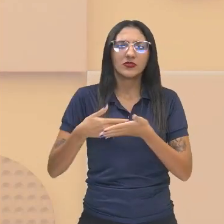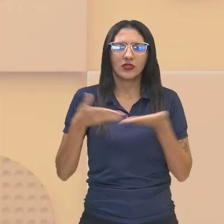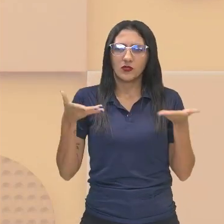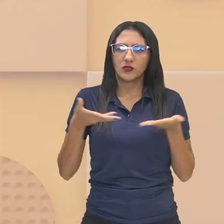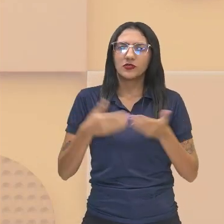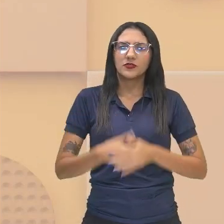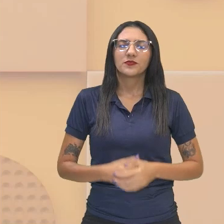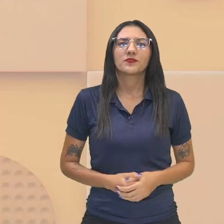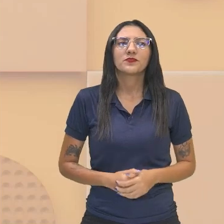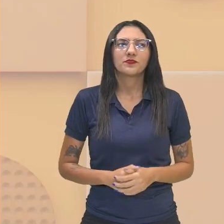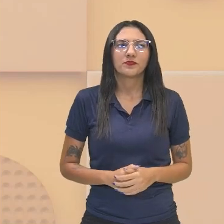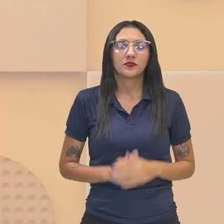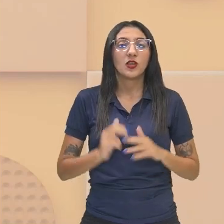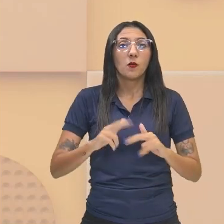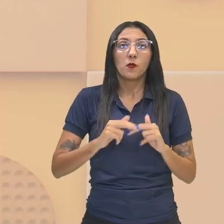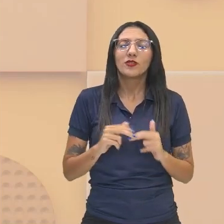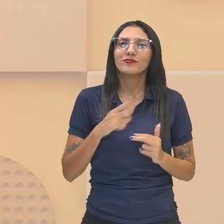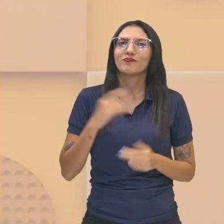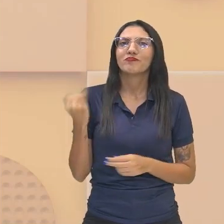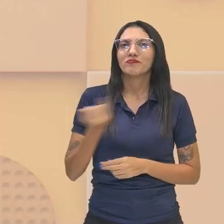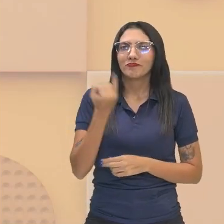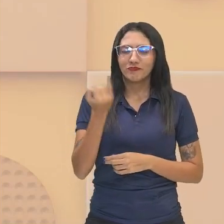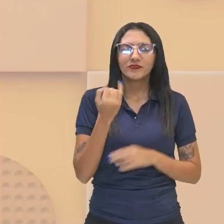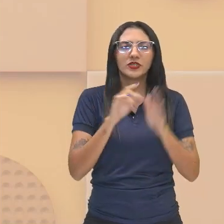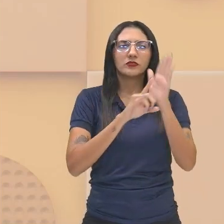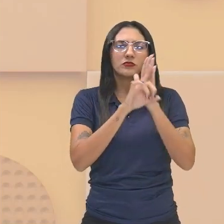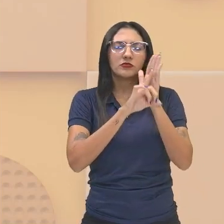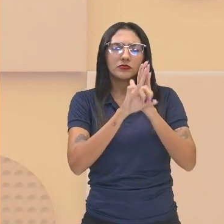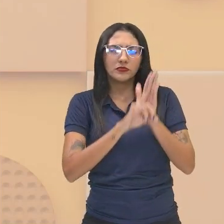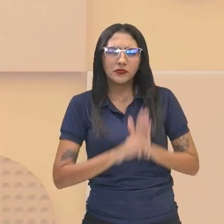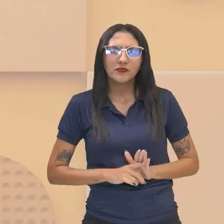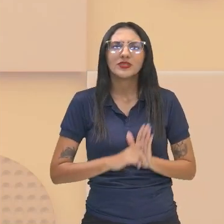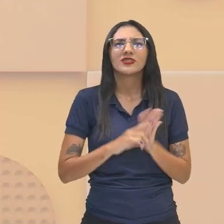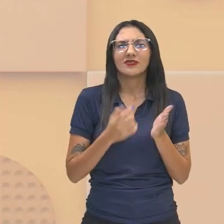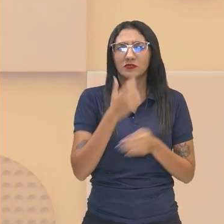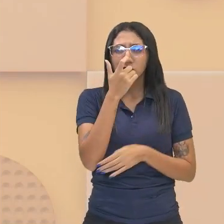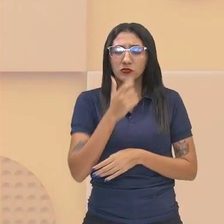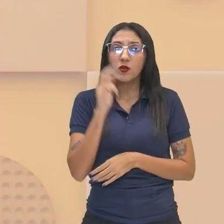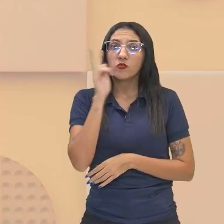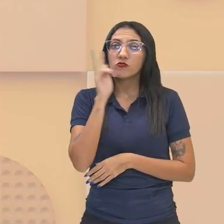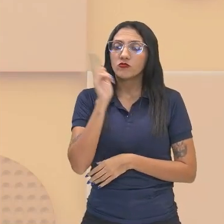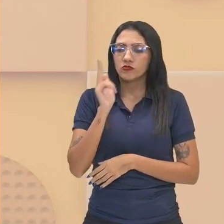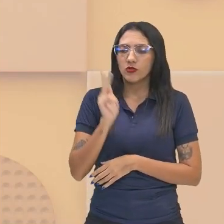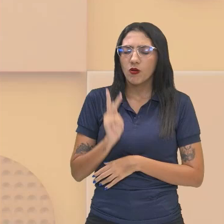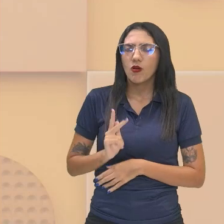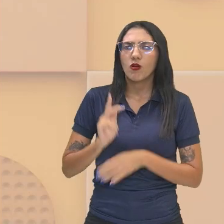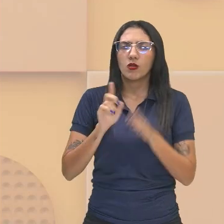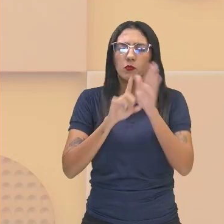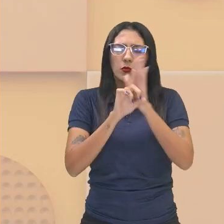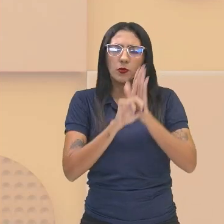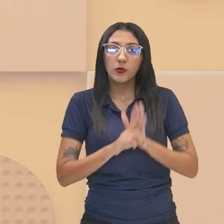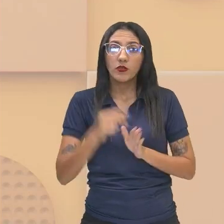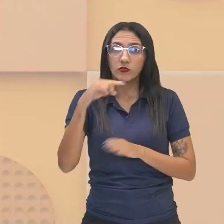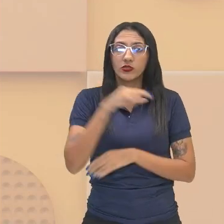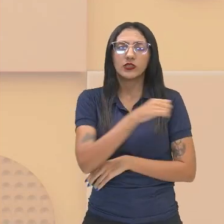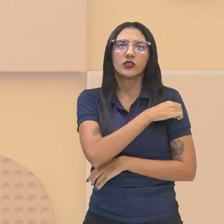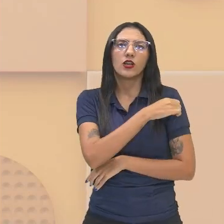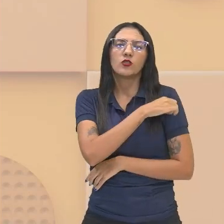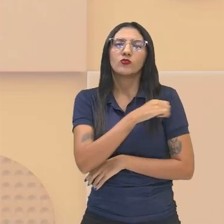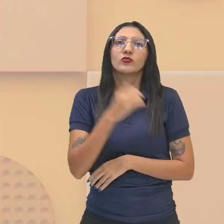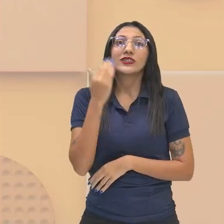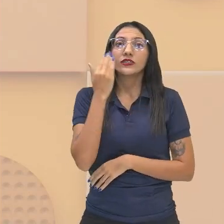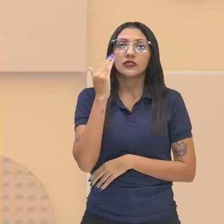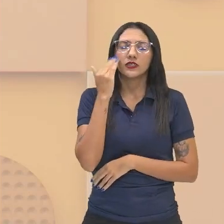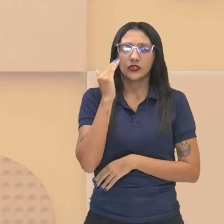isso, a importância de investigar, a importância, então, do historiador e de vocês, alunos, aprenderem, então, a